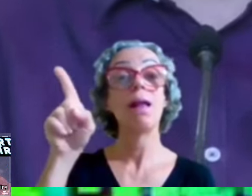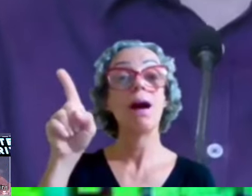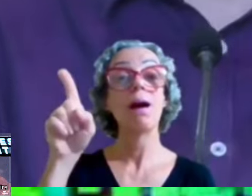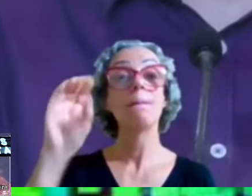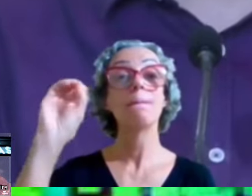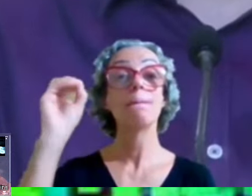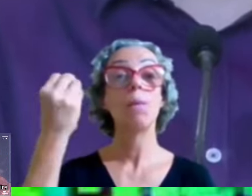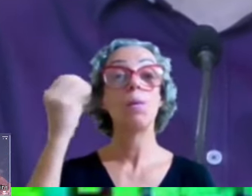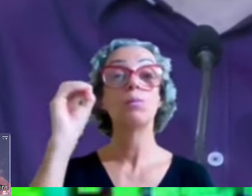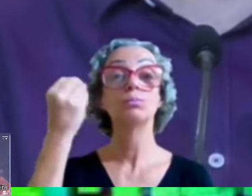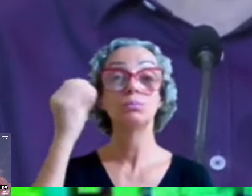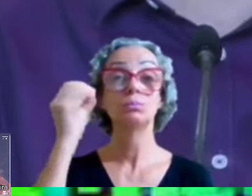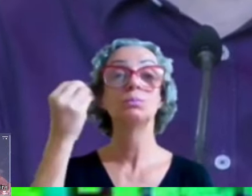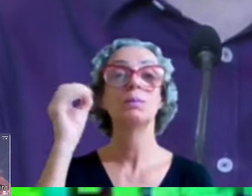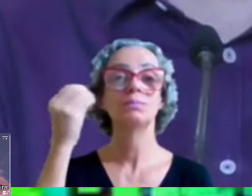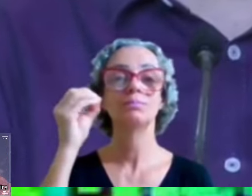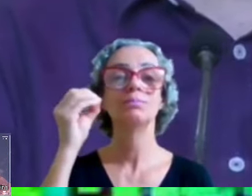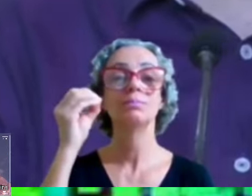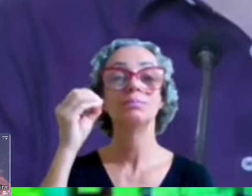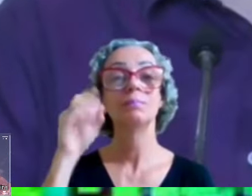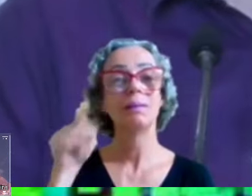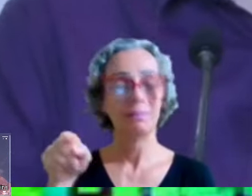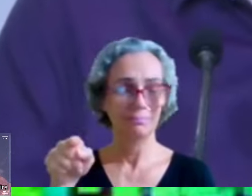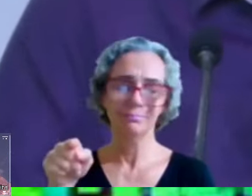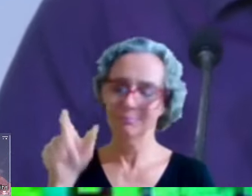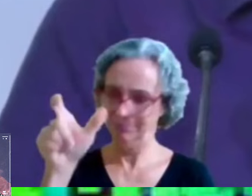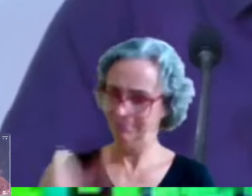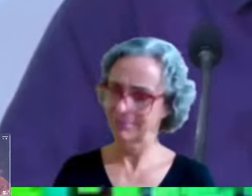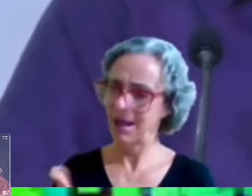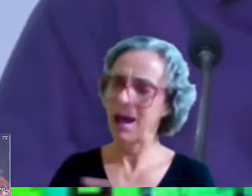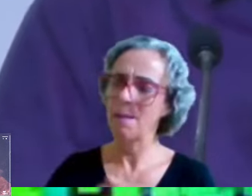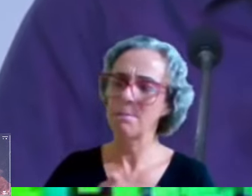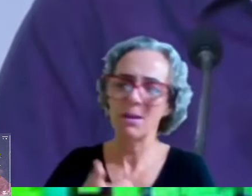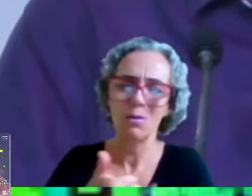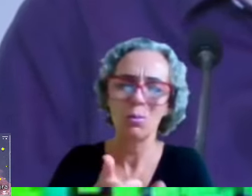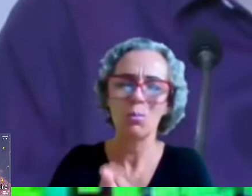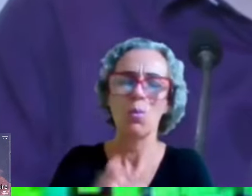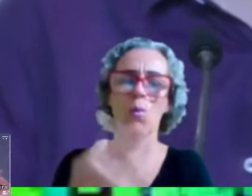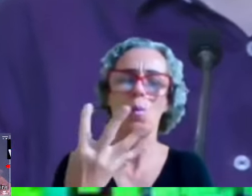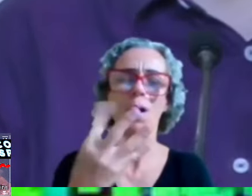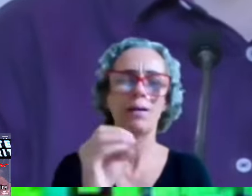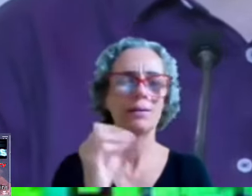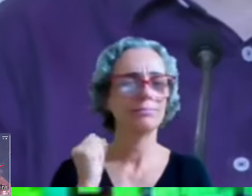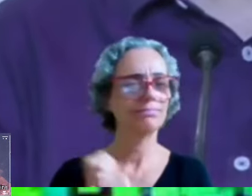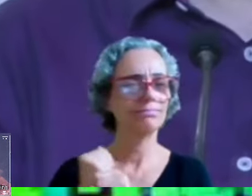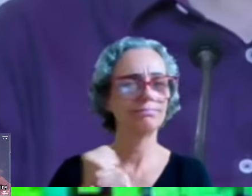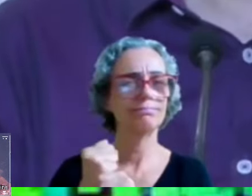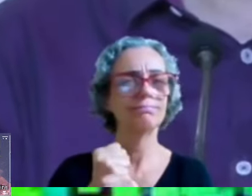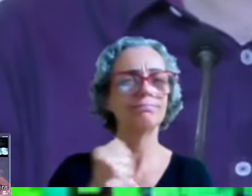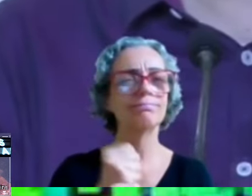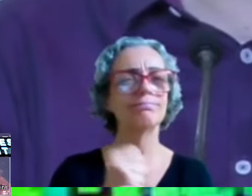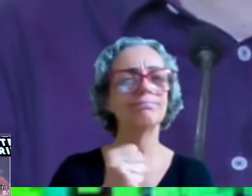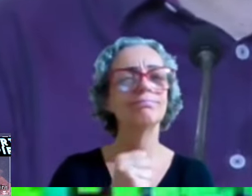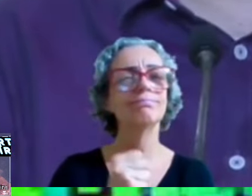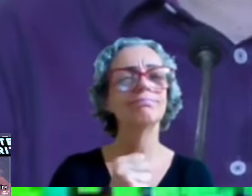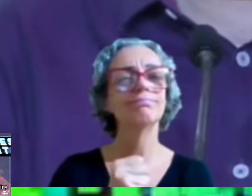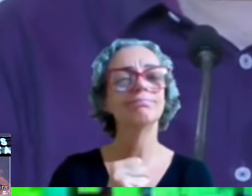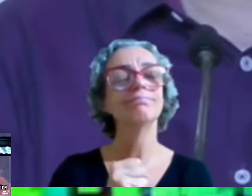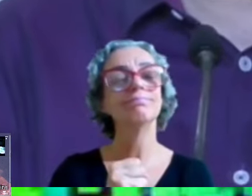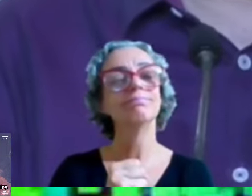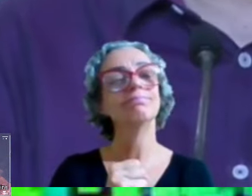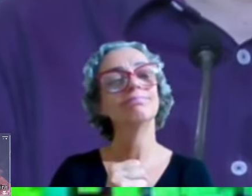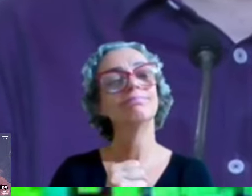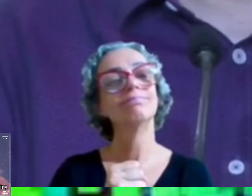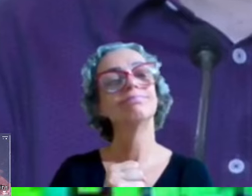amigo que nos acompanhou durante 40 anos nas viagens pelo Cone Sul do